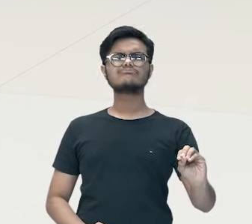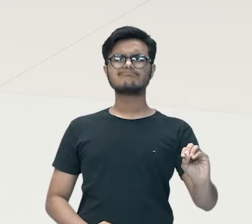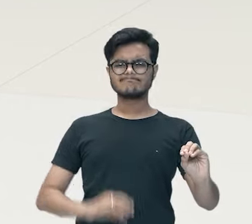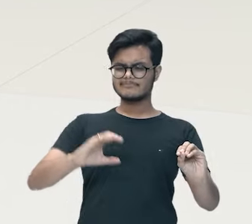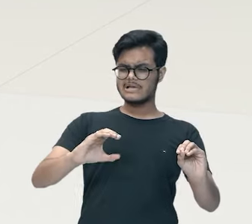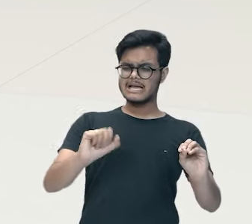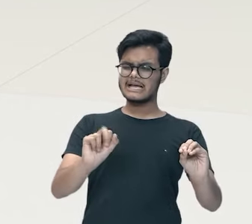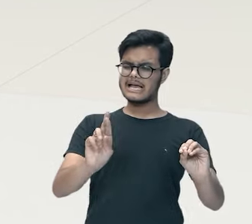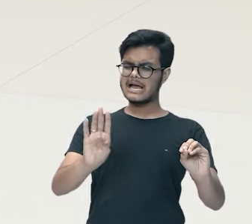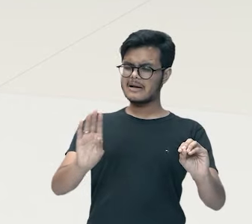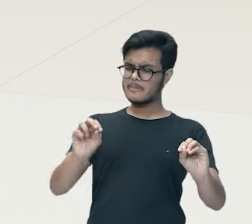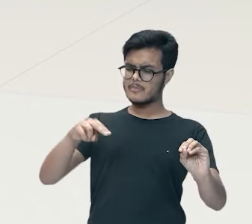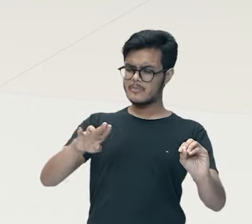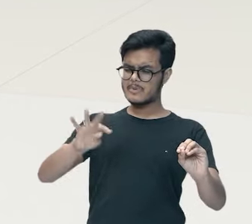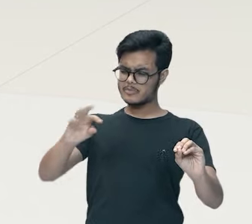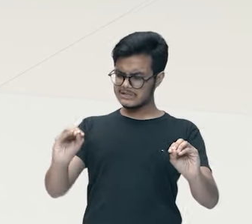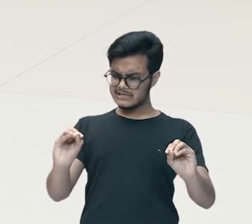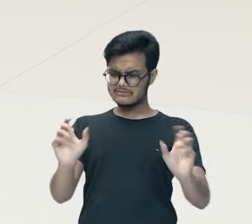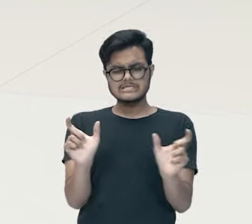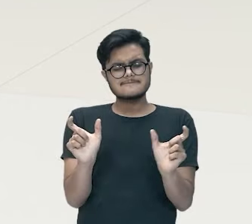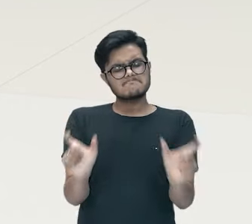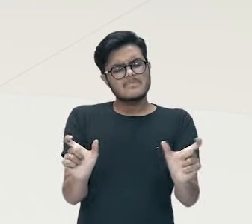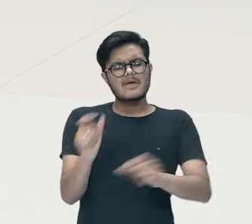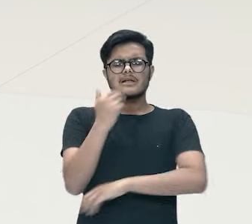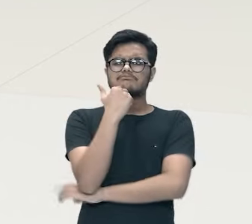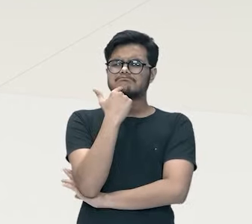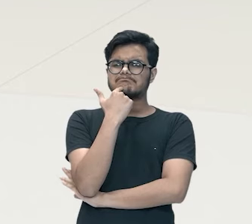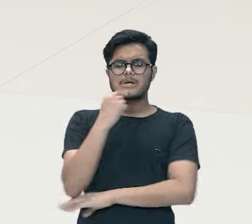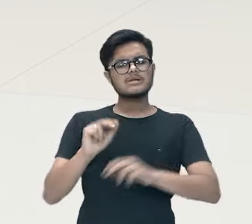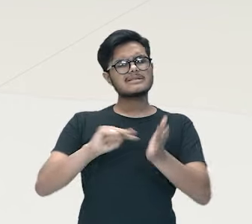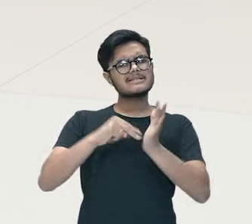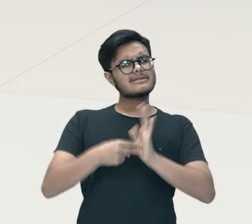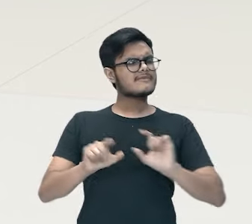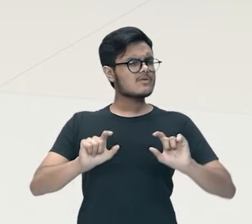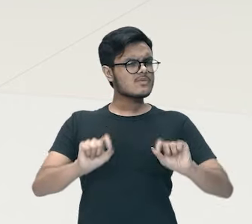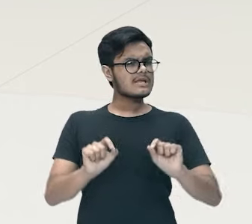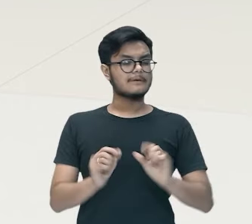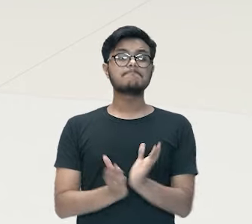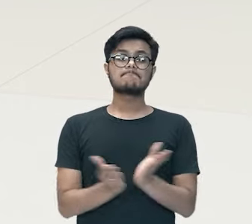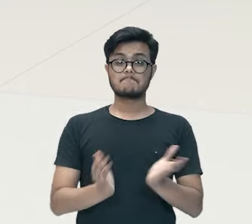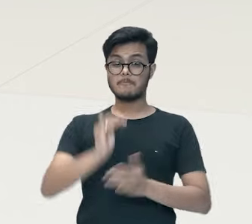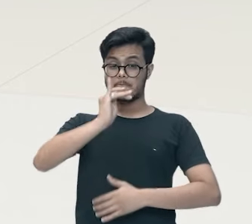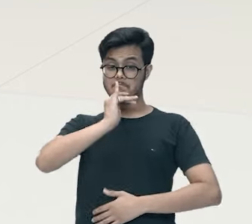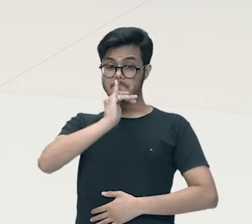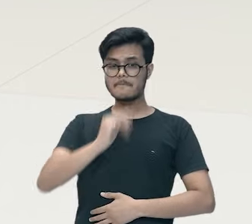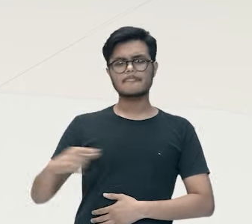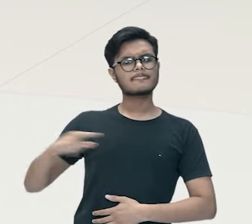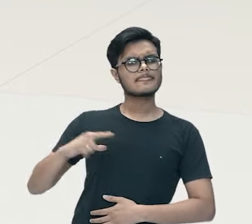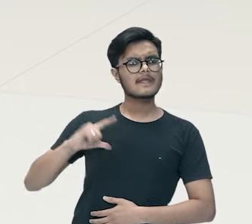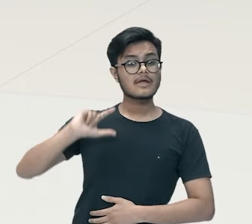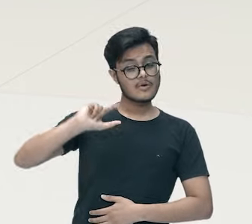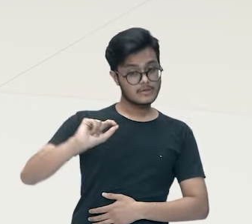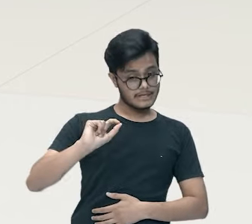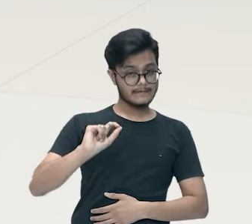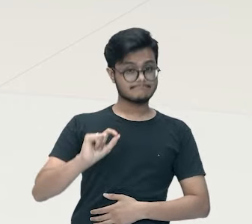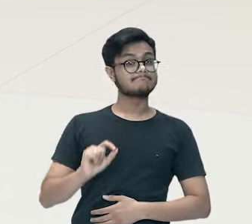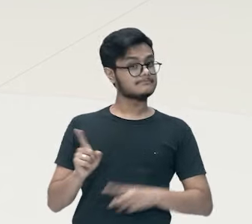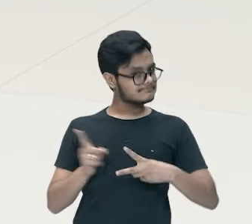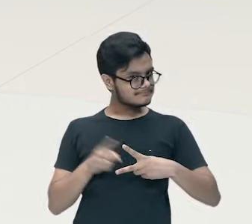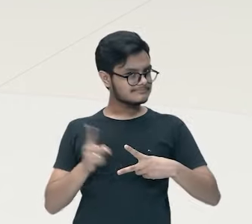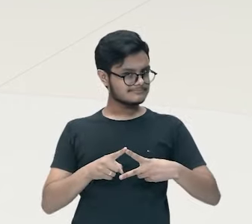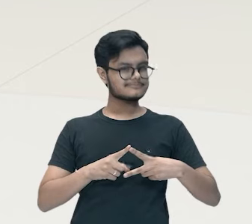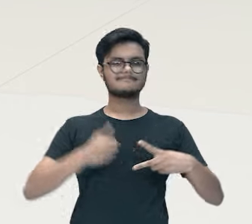quer falar pra gente, né? Hidrocarboneto. Então, o hidrocarboneto é um composto, né, orgânico, ou seja,